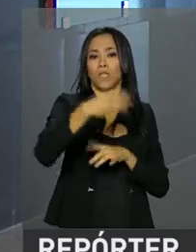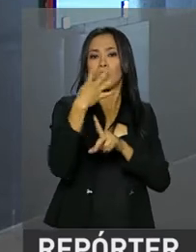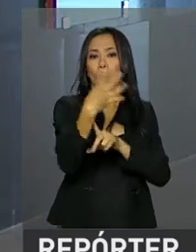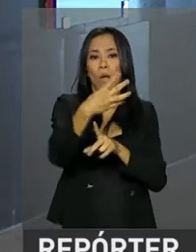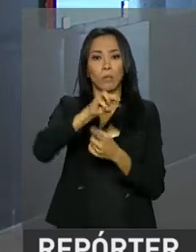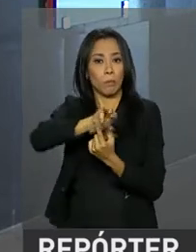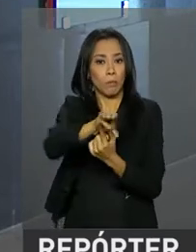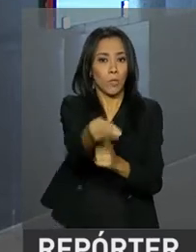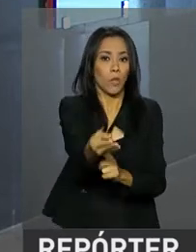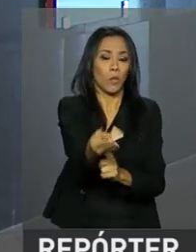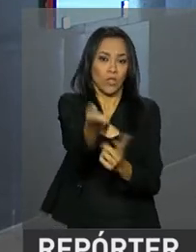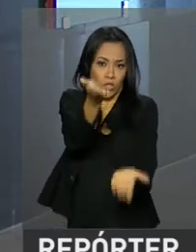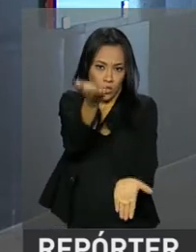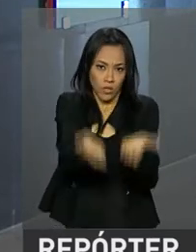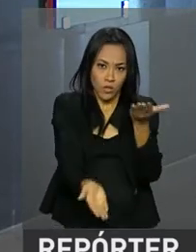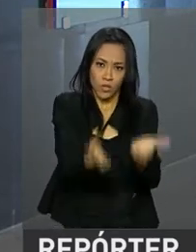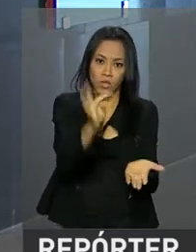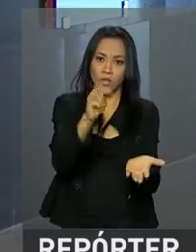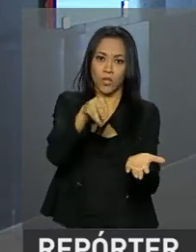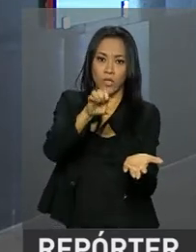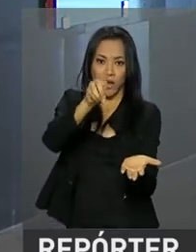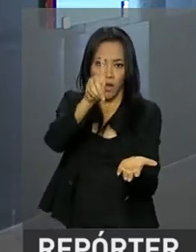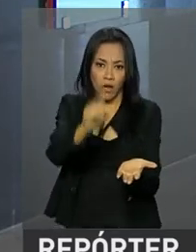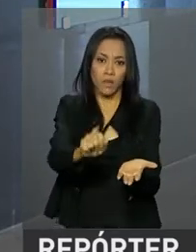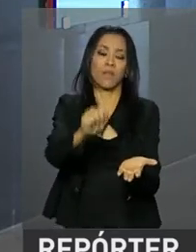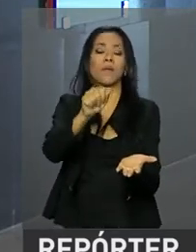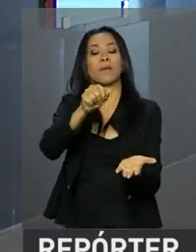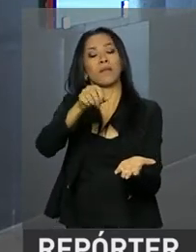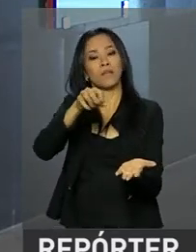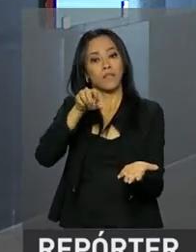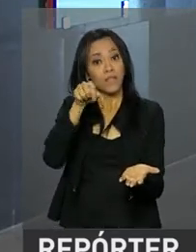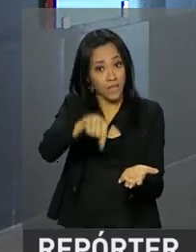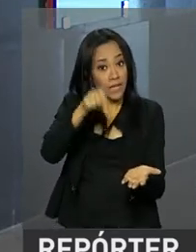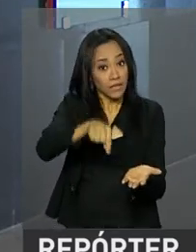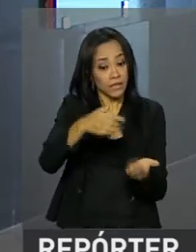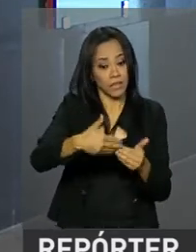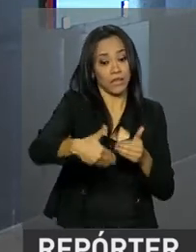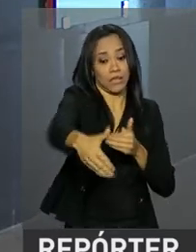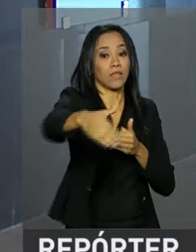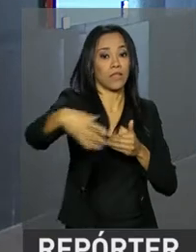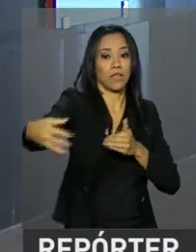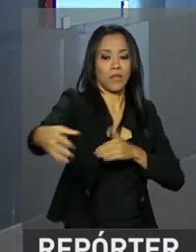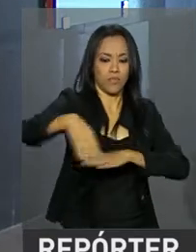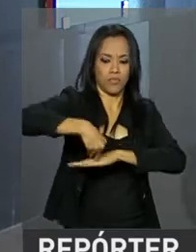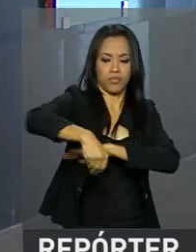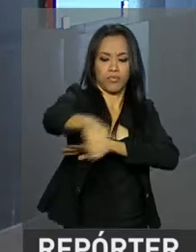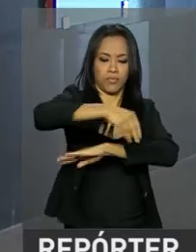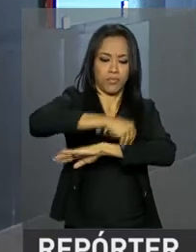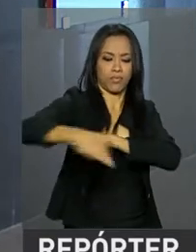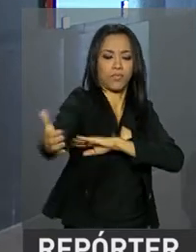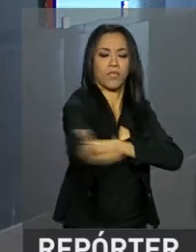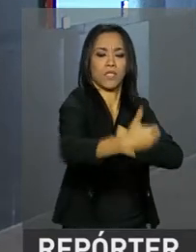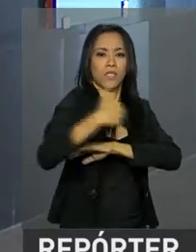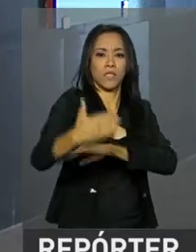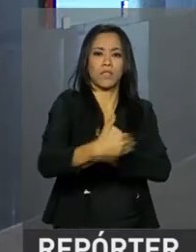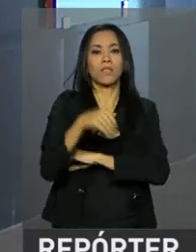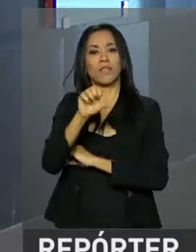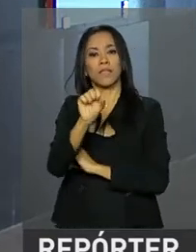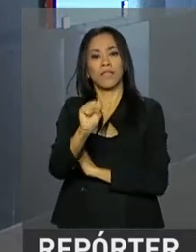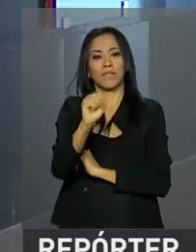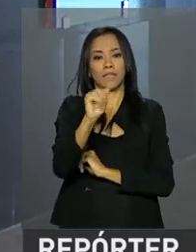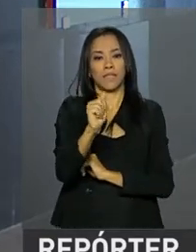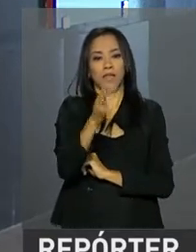milhões de toneladas de grãos nesta safra essa safra de grãos é um número ainda maior do que o estimado